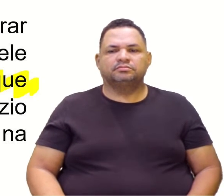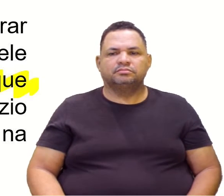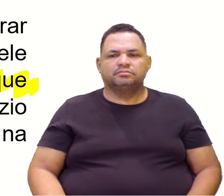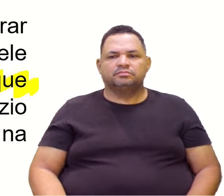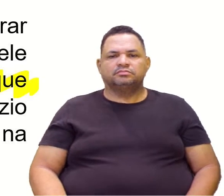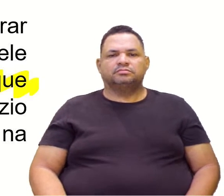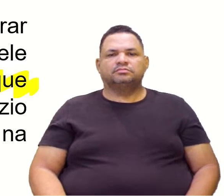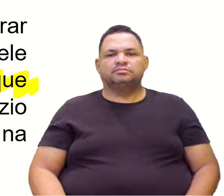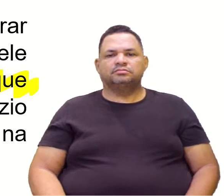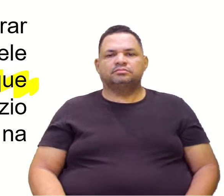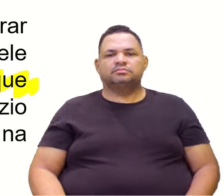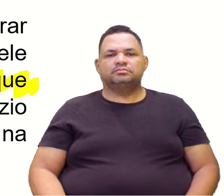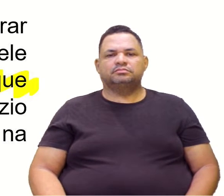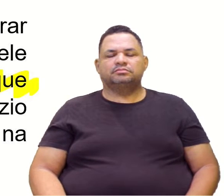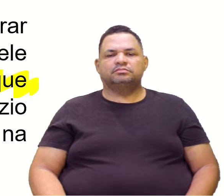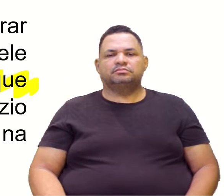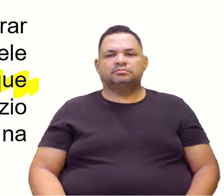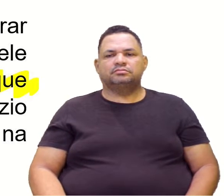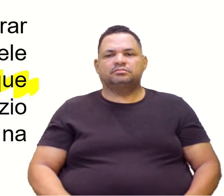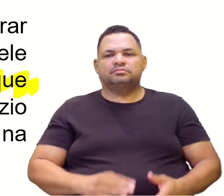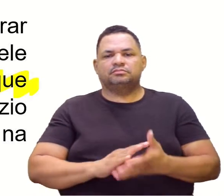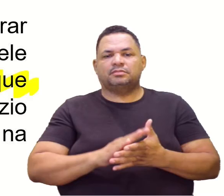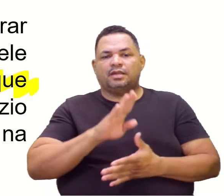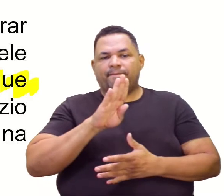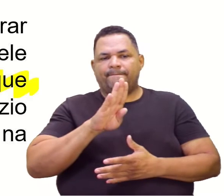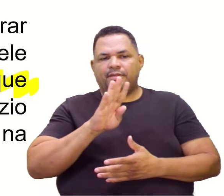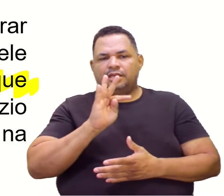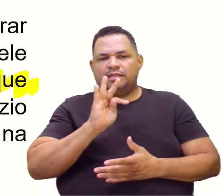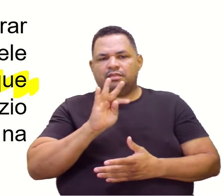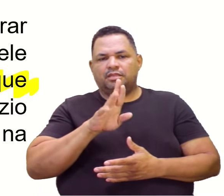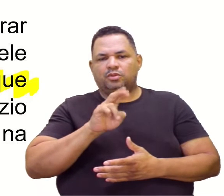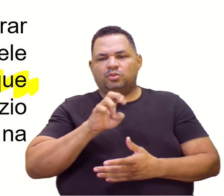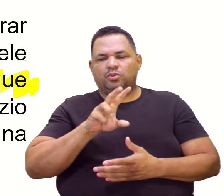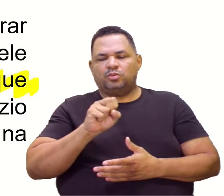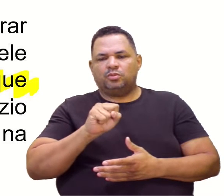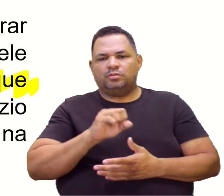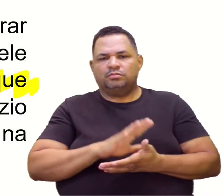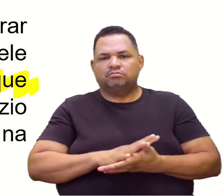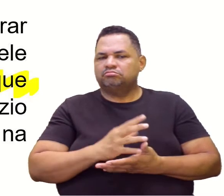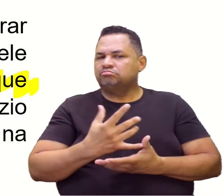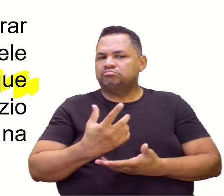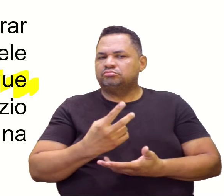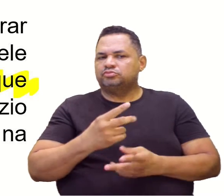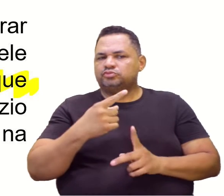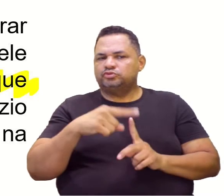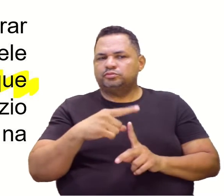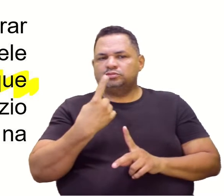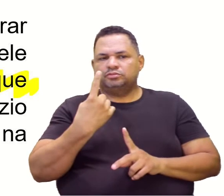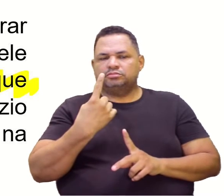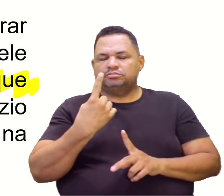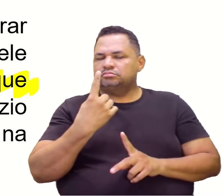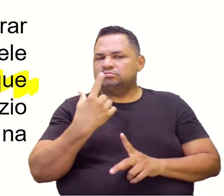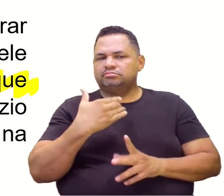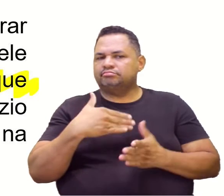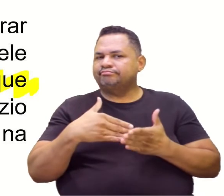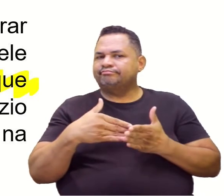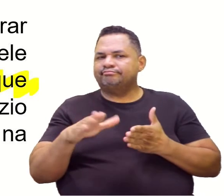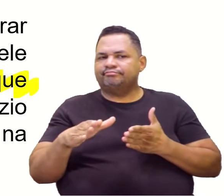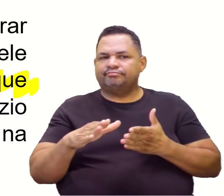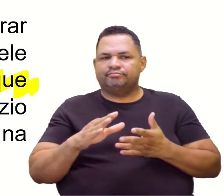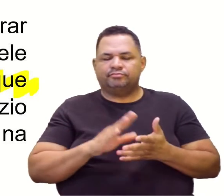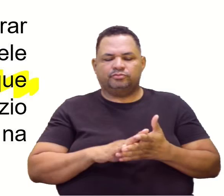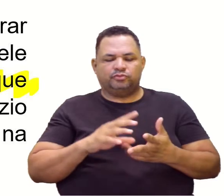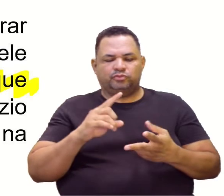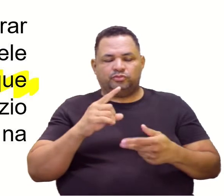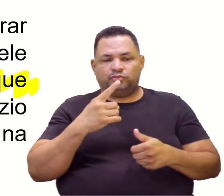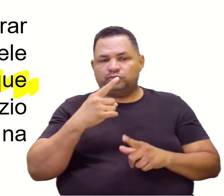aí, tá. Esse aqui, então, no caso, são os BTUs para aquela área. Já sei que eu não posso pegar o tipo 1, não é? Não, porque não vai dar. Não vai dar, ele já E tem o tipo mais.